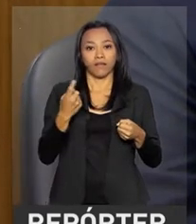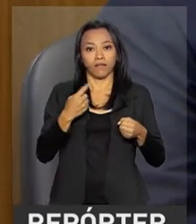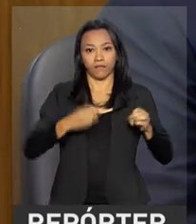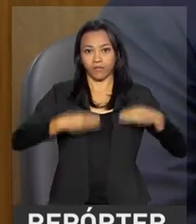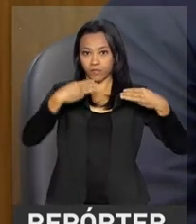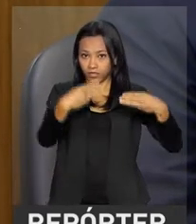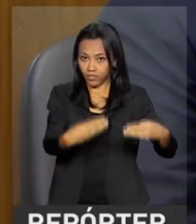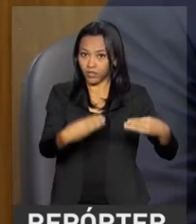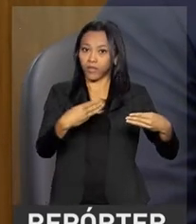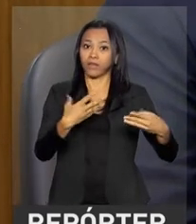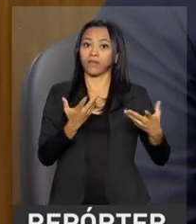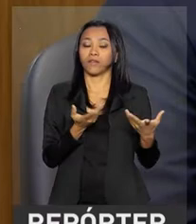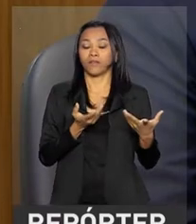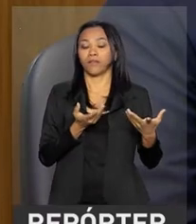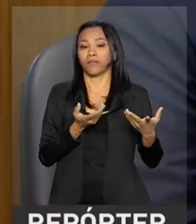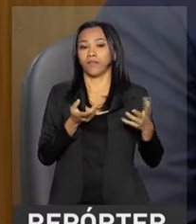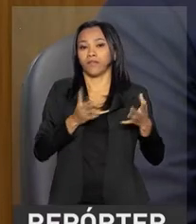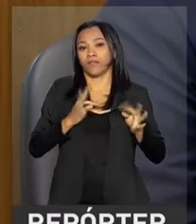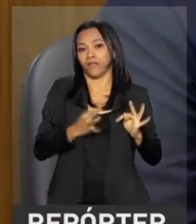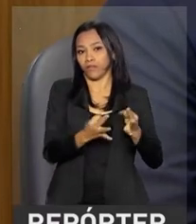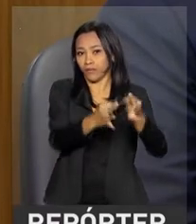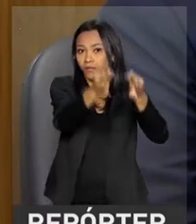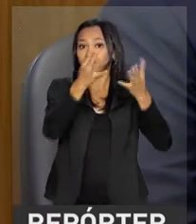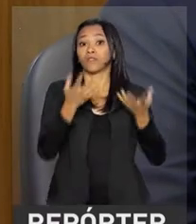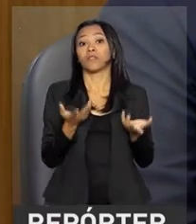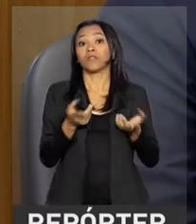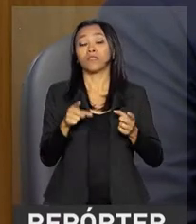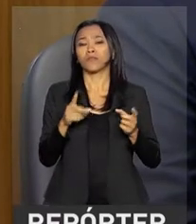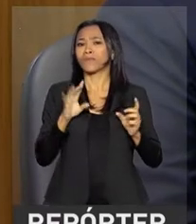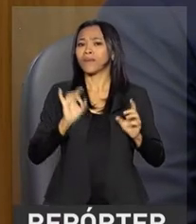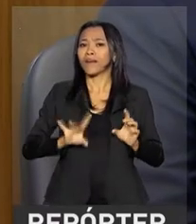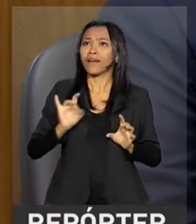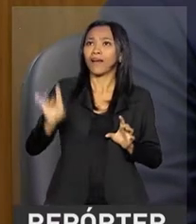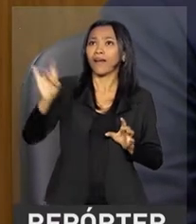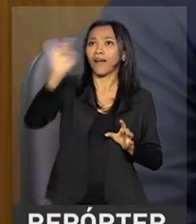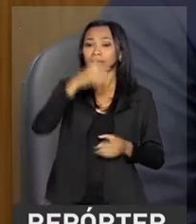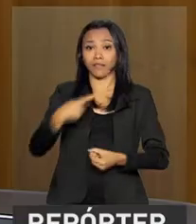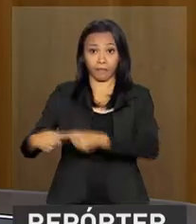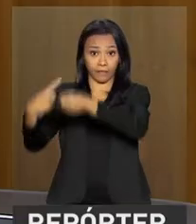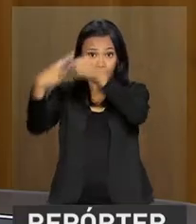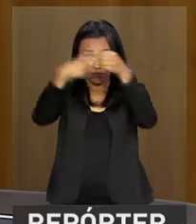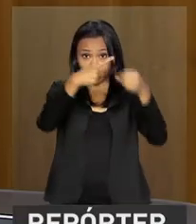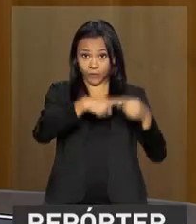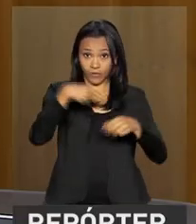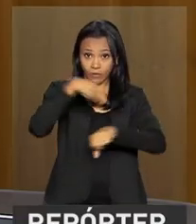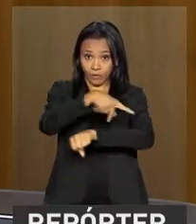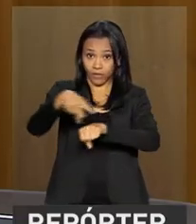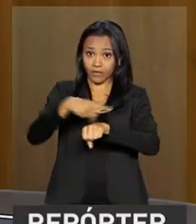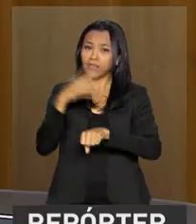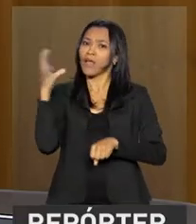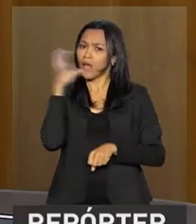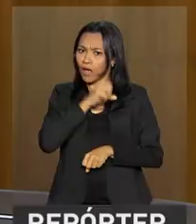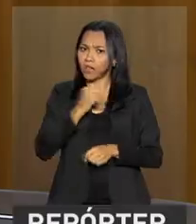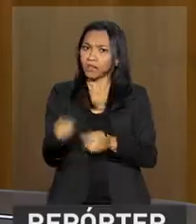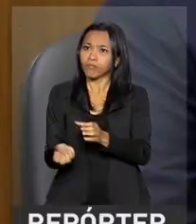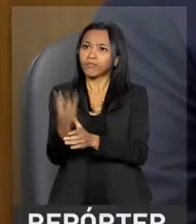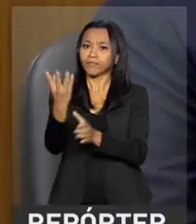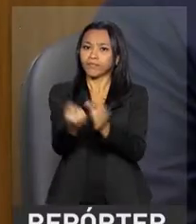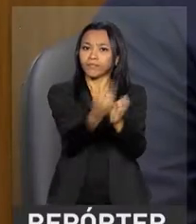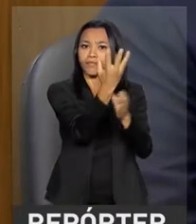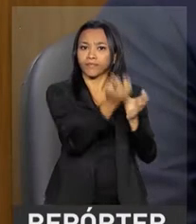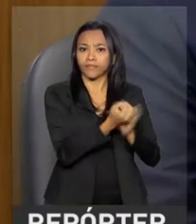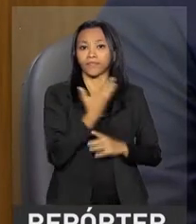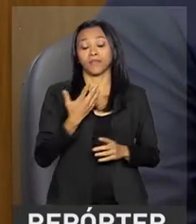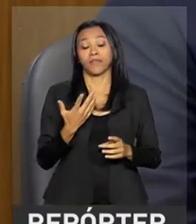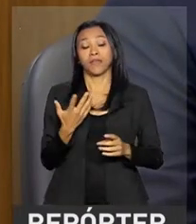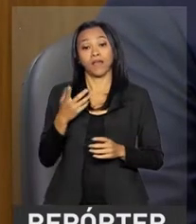ministério mt tic com cada prefeitura do nosso país é a sua implantação será rápida nós estimamos ainda